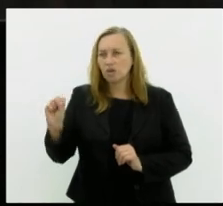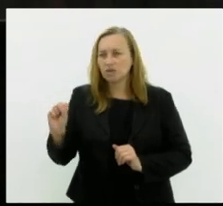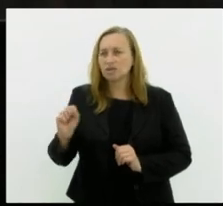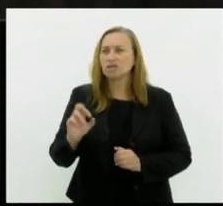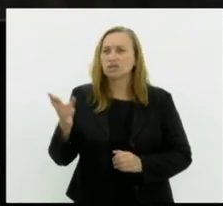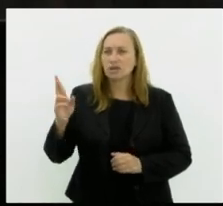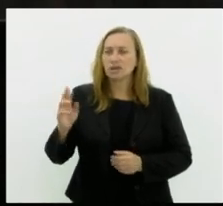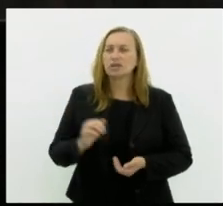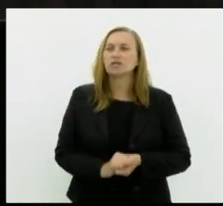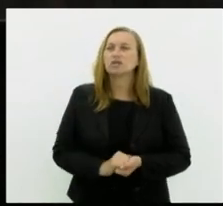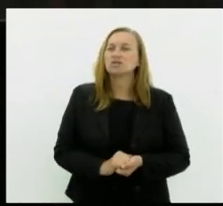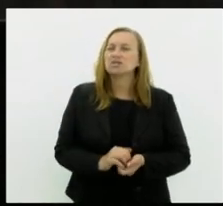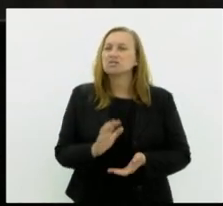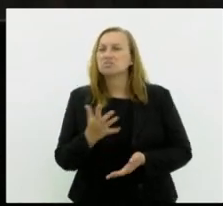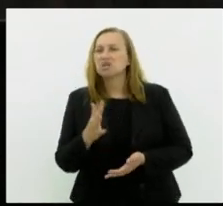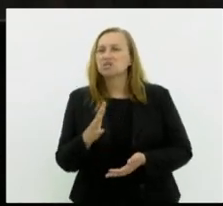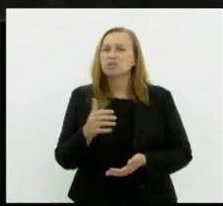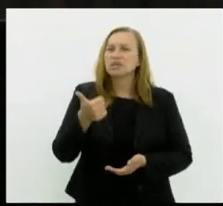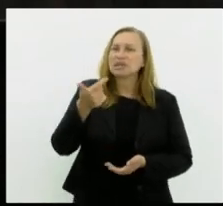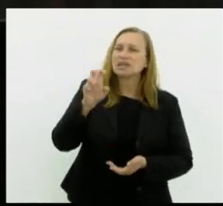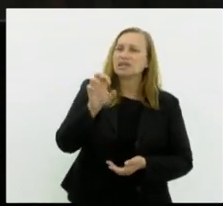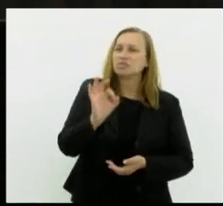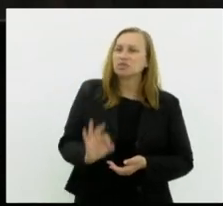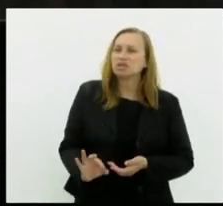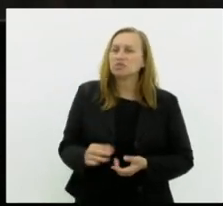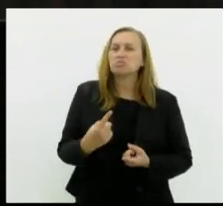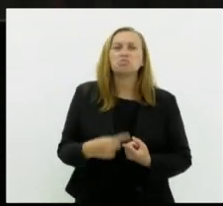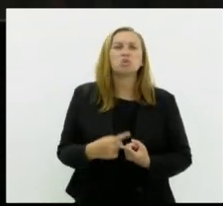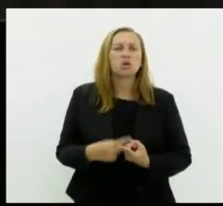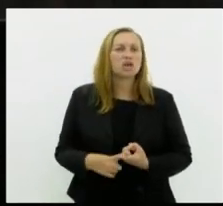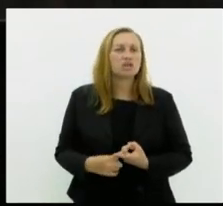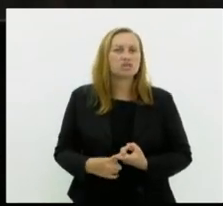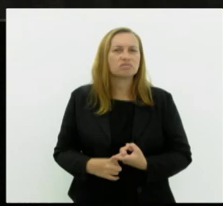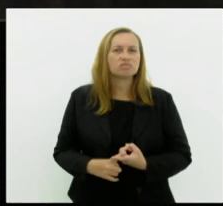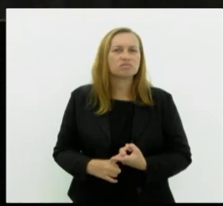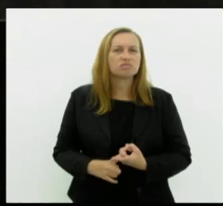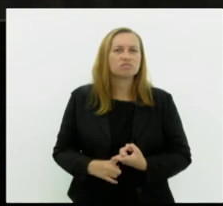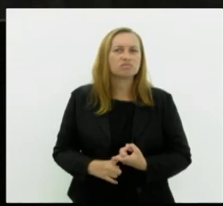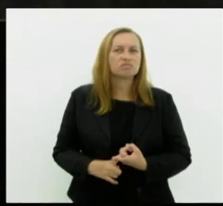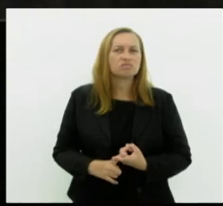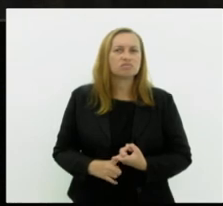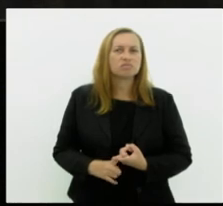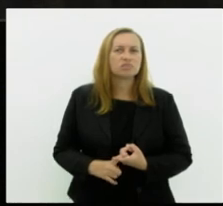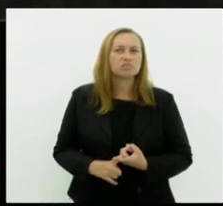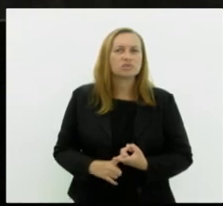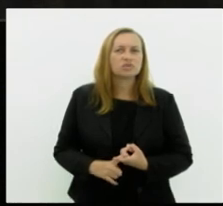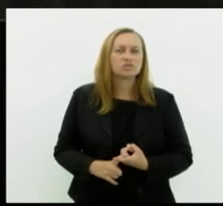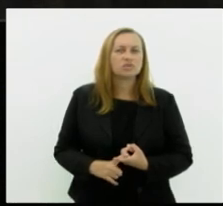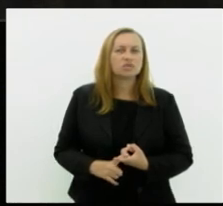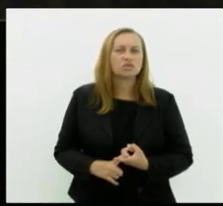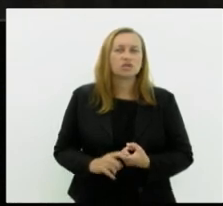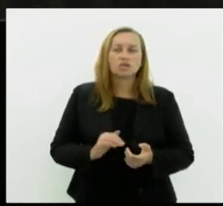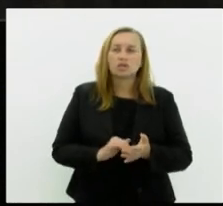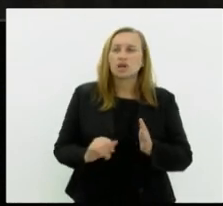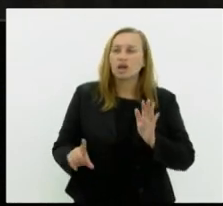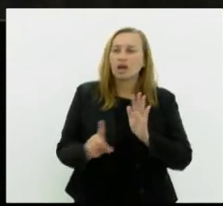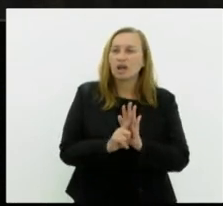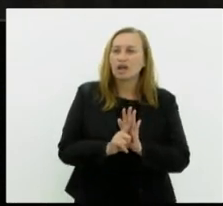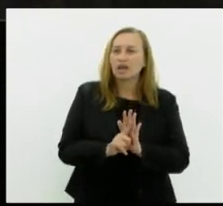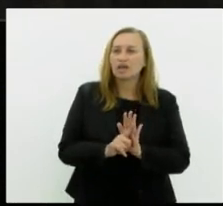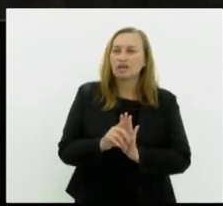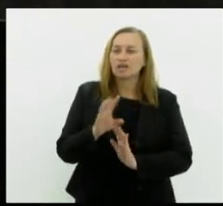um corte de pelo menos 15%. Por quê? Porque, fora da lei, o Tesouro